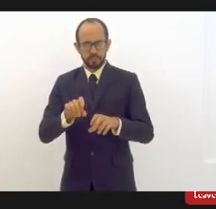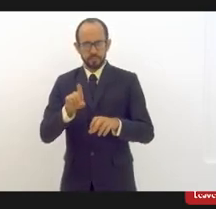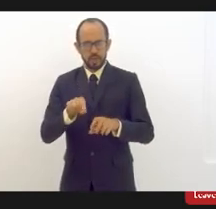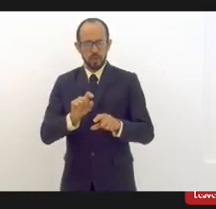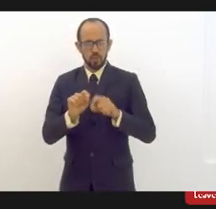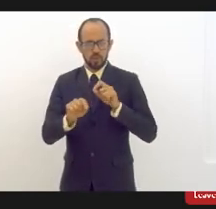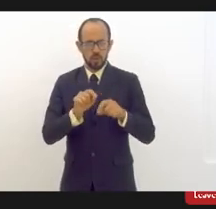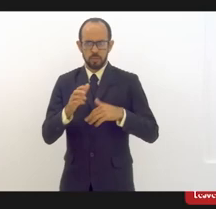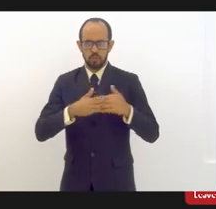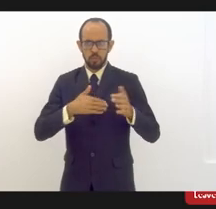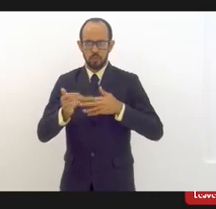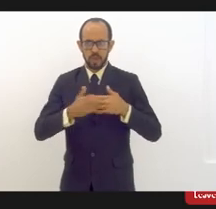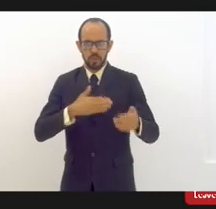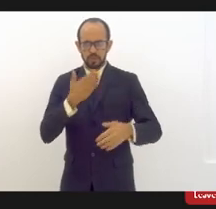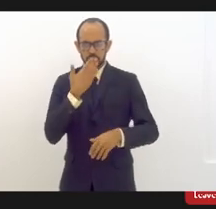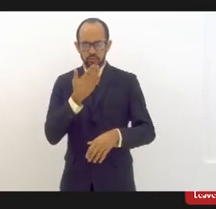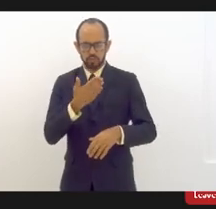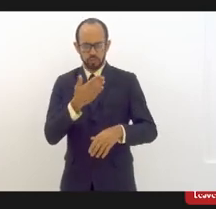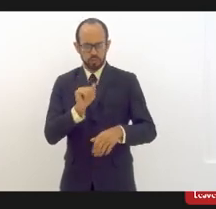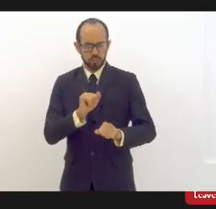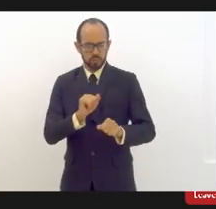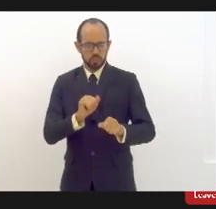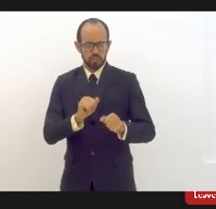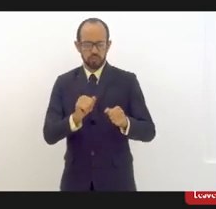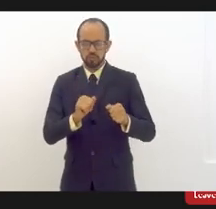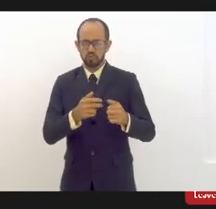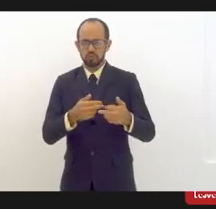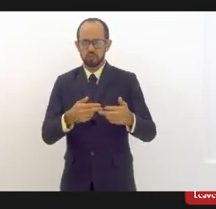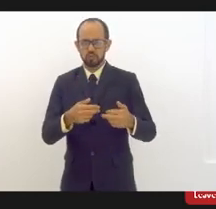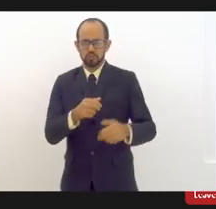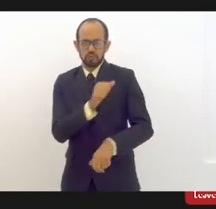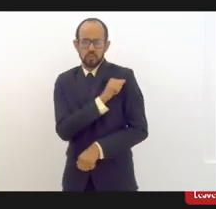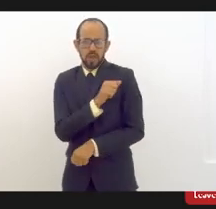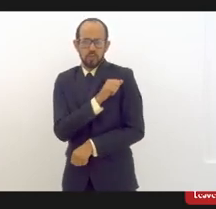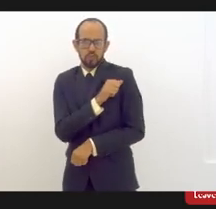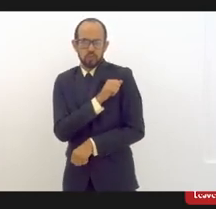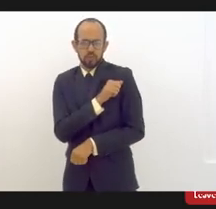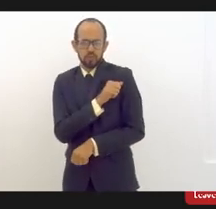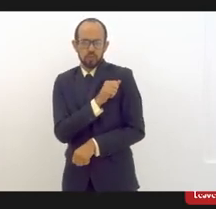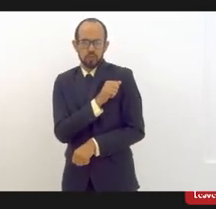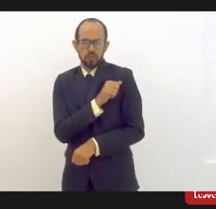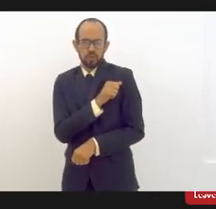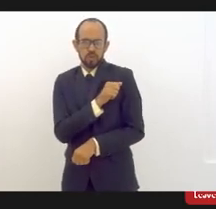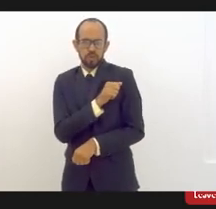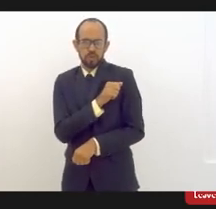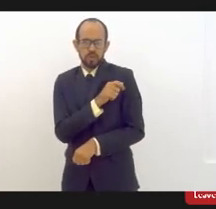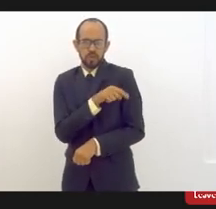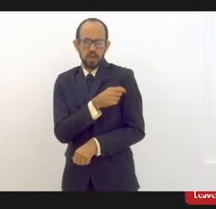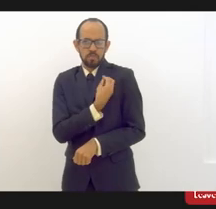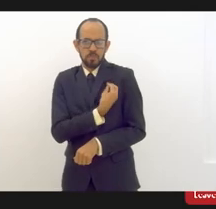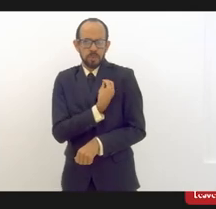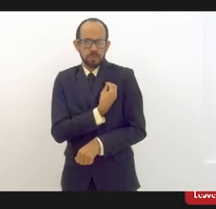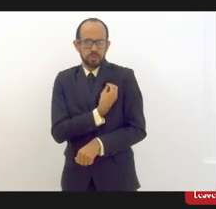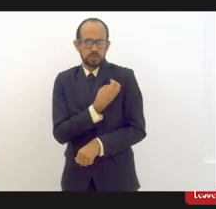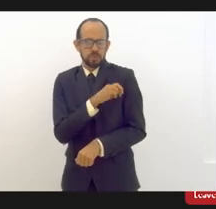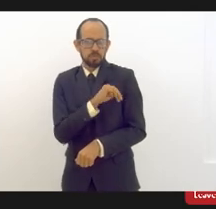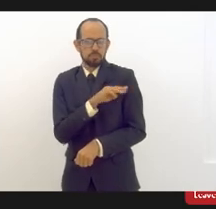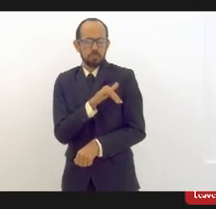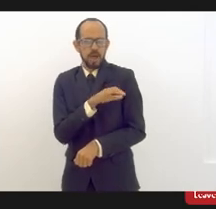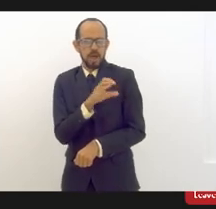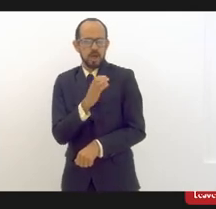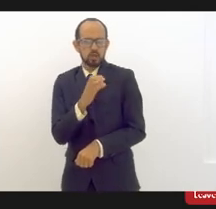de sinalização do aluno, mesmo que tenha sido uma presença dele em março, seria contabilizado